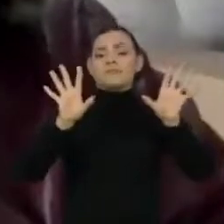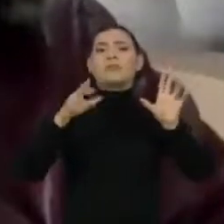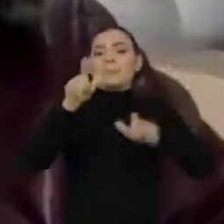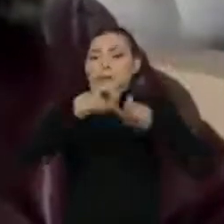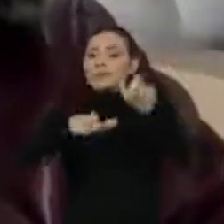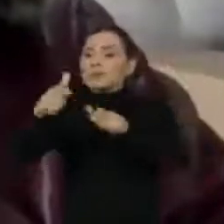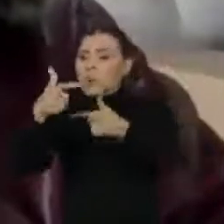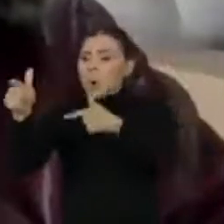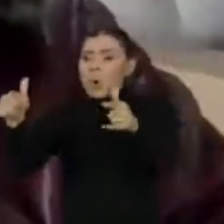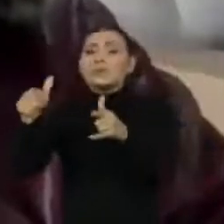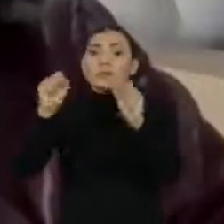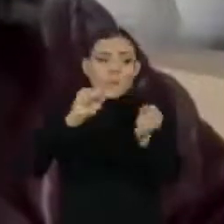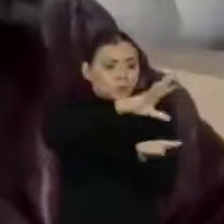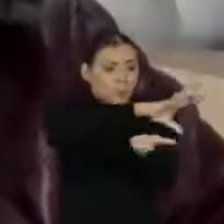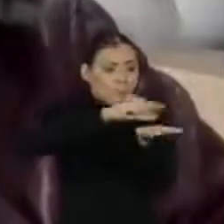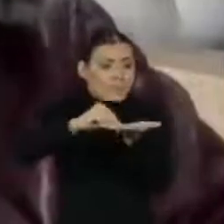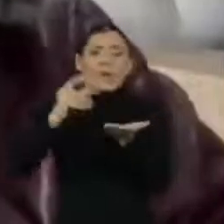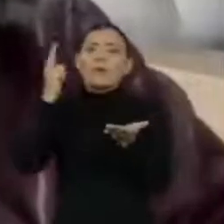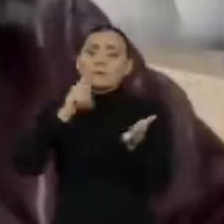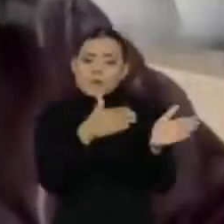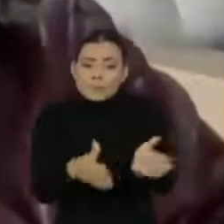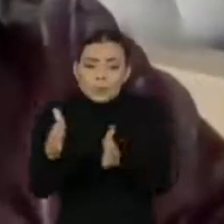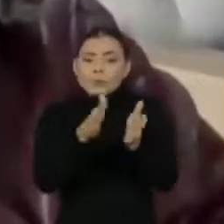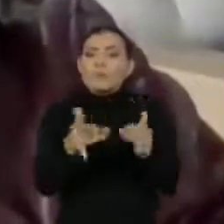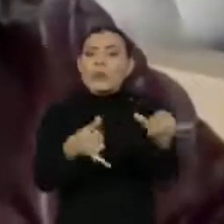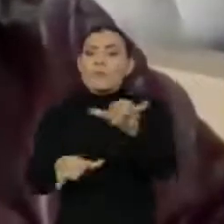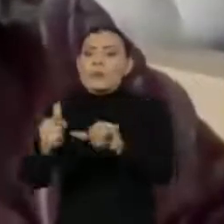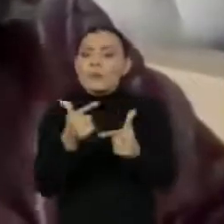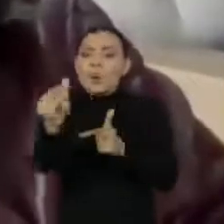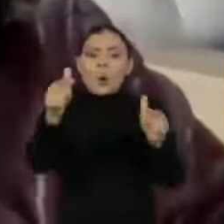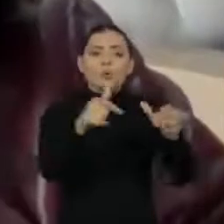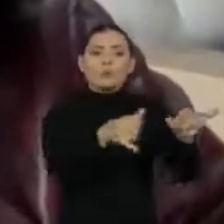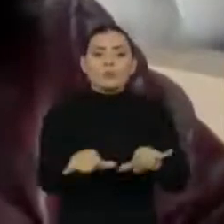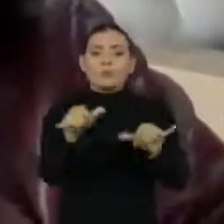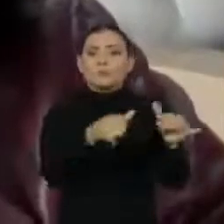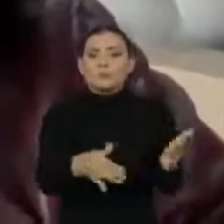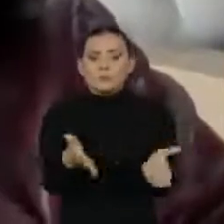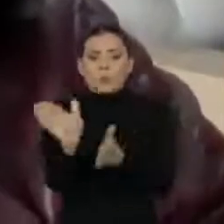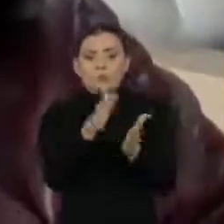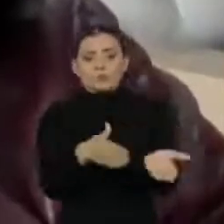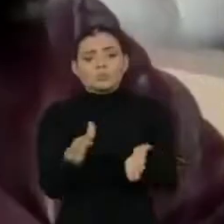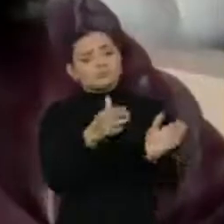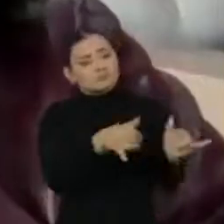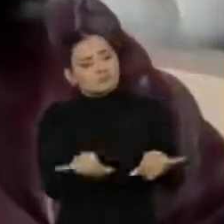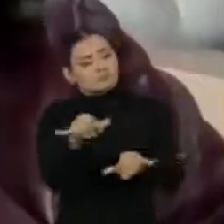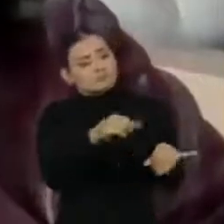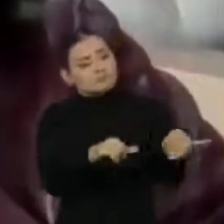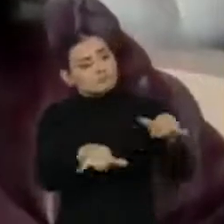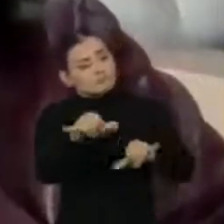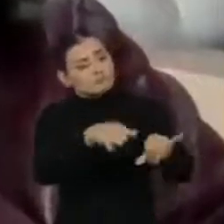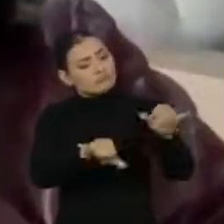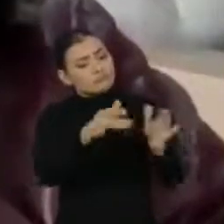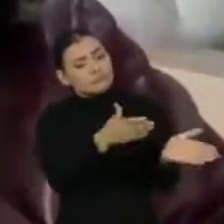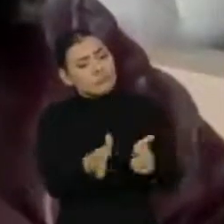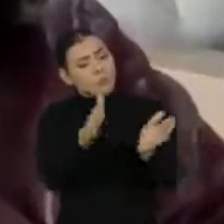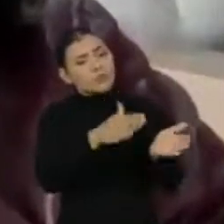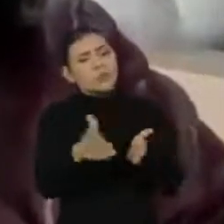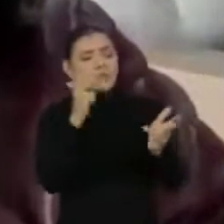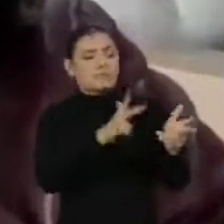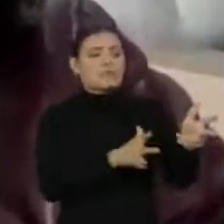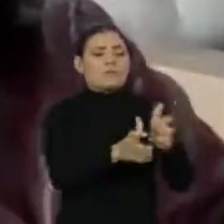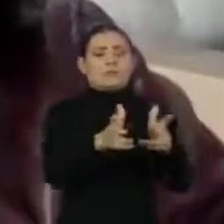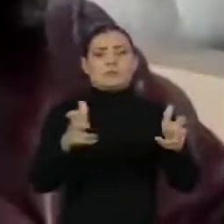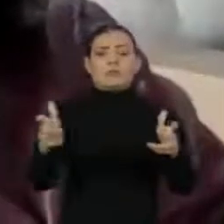isso vai permitir uma ampla produção da vacina e com isso mais pessoas serão vacinadas. Né? O segundo ponto é que essa distribuição